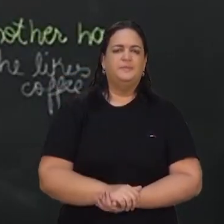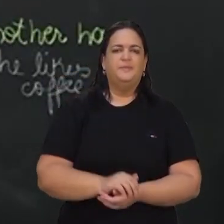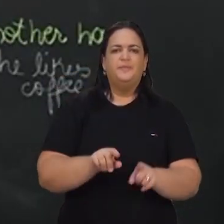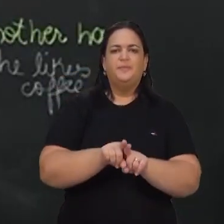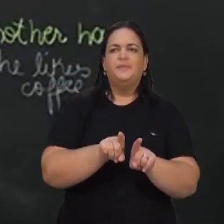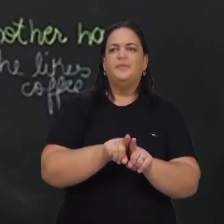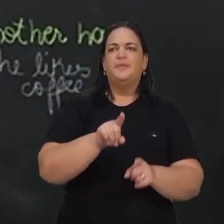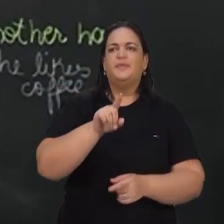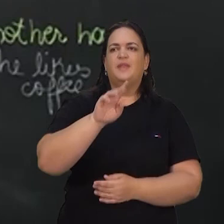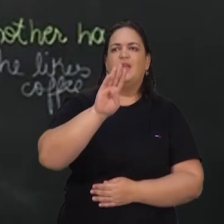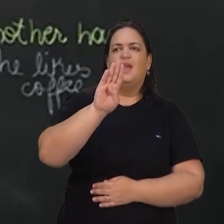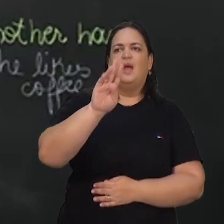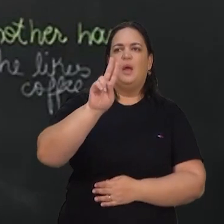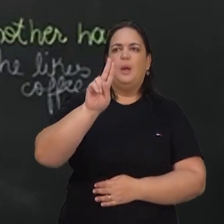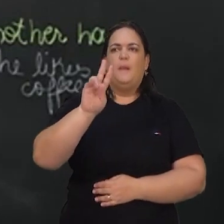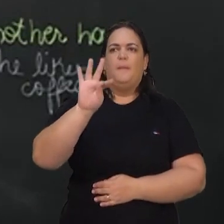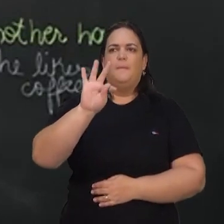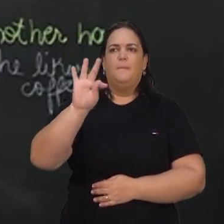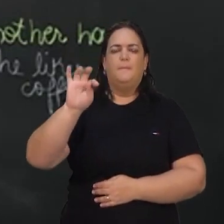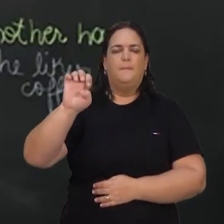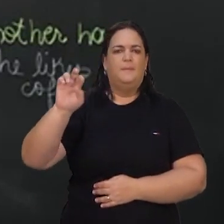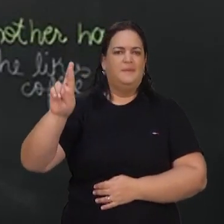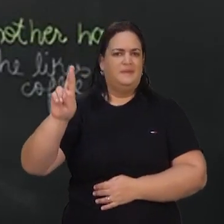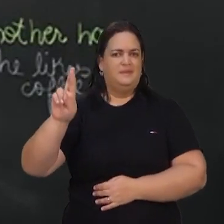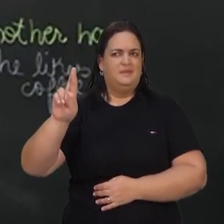Aqui eu tenho butter.